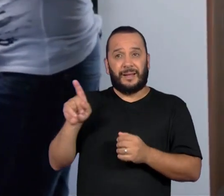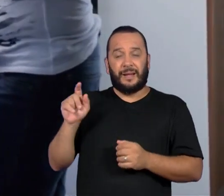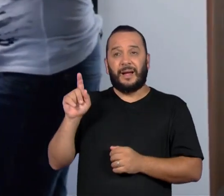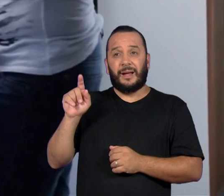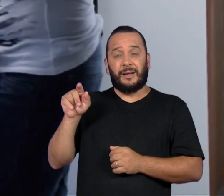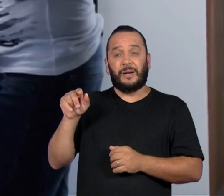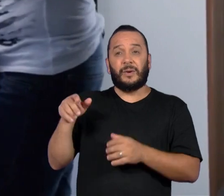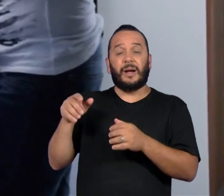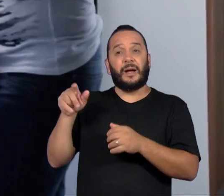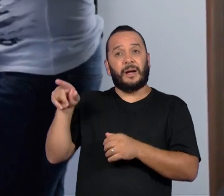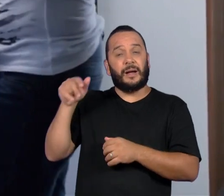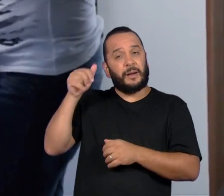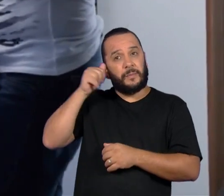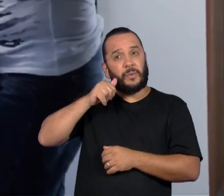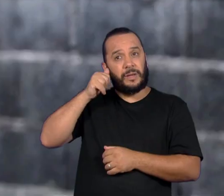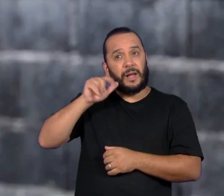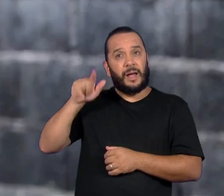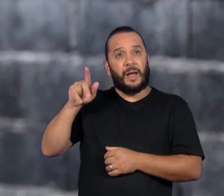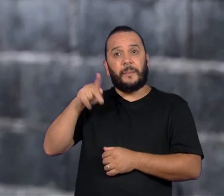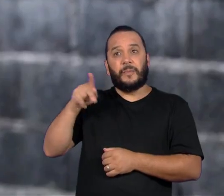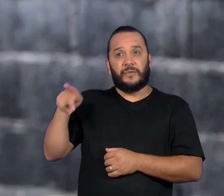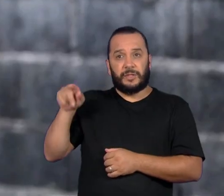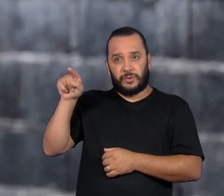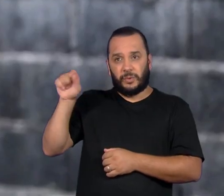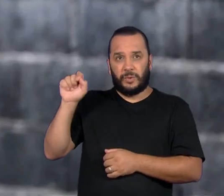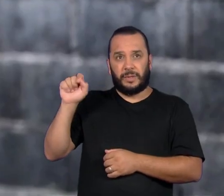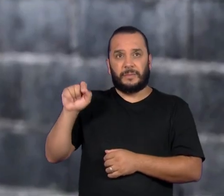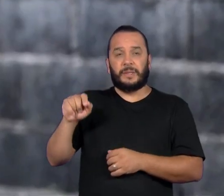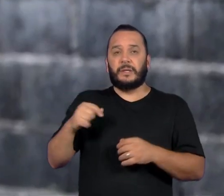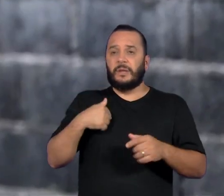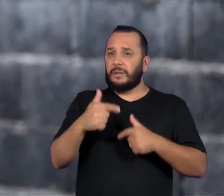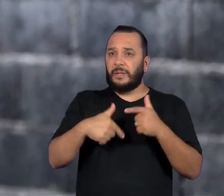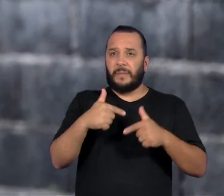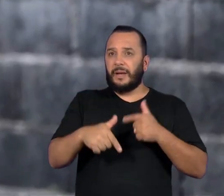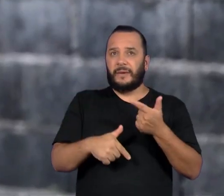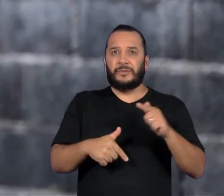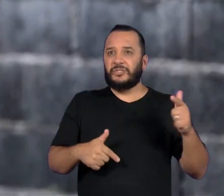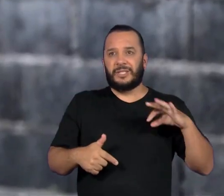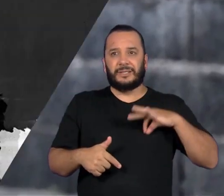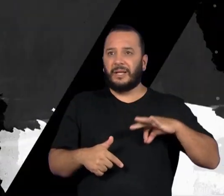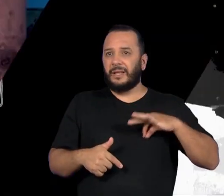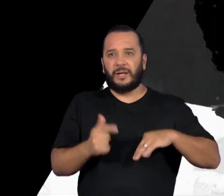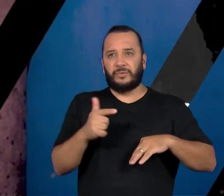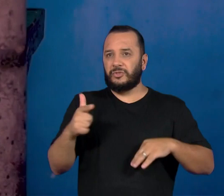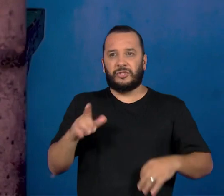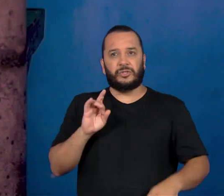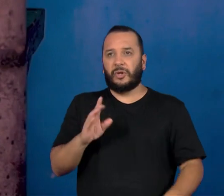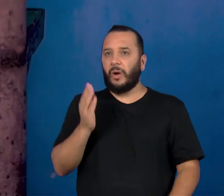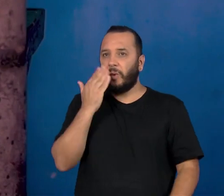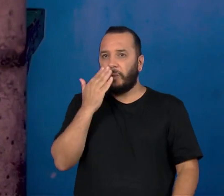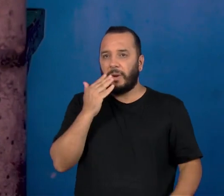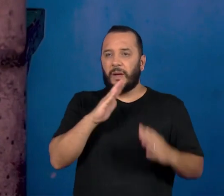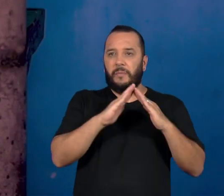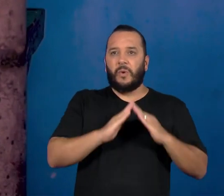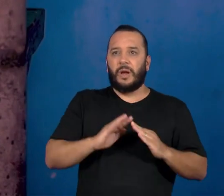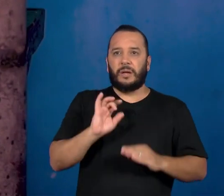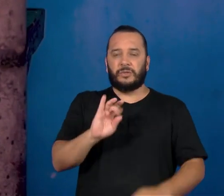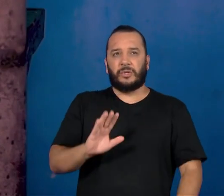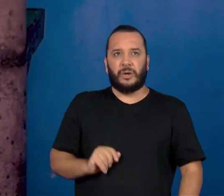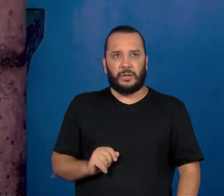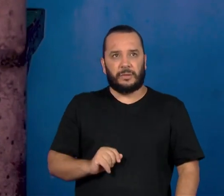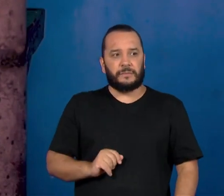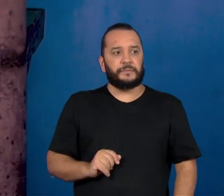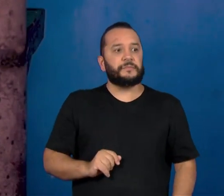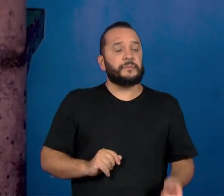fazia tudo, trabalhava, mas sem salário, entendeu? Pela moradia e pela comida. O fato de termos mães